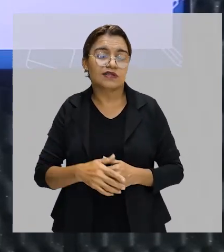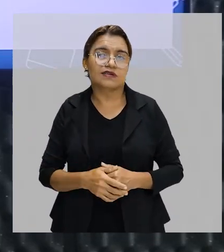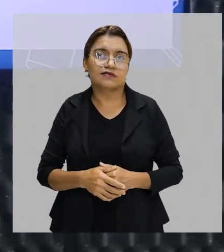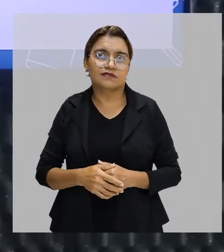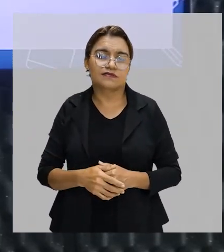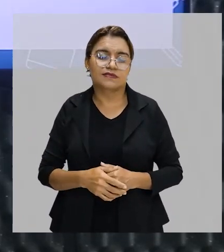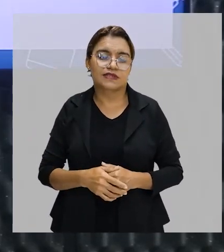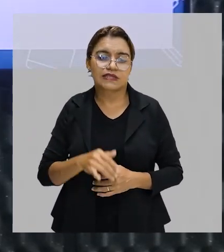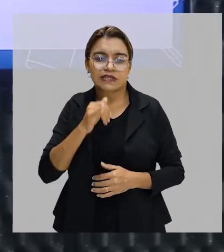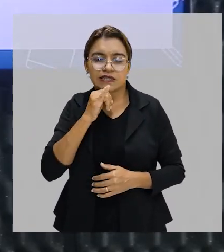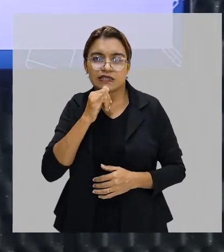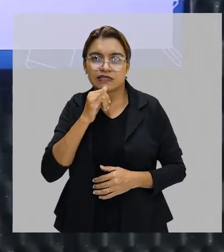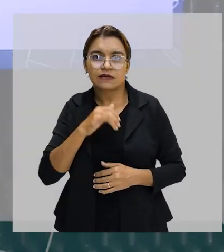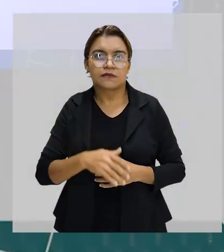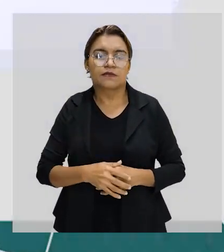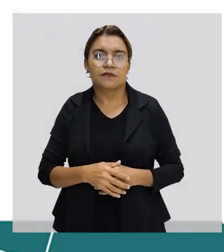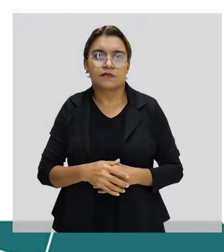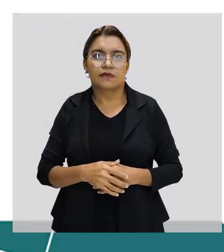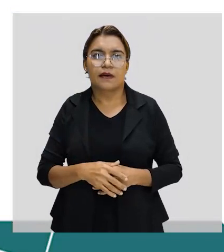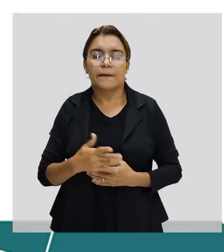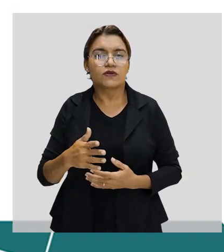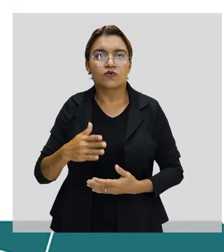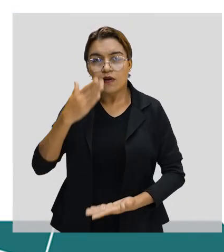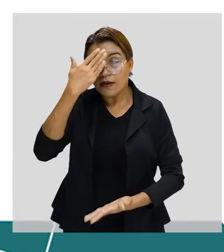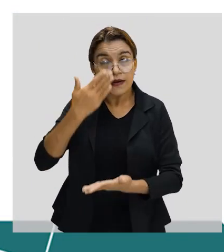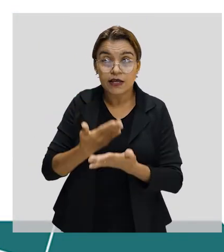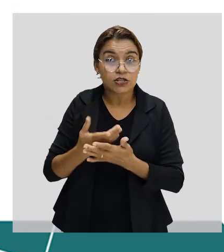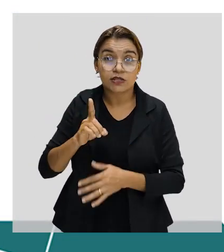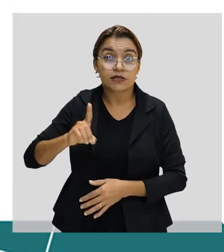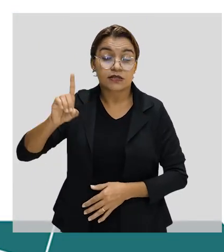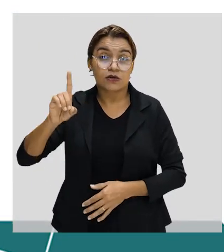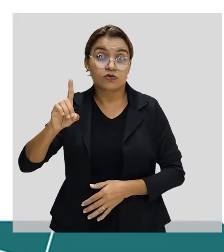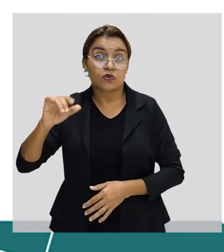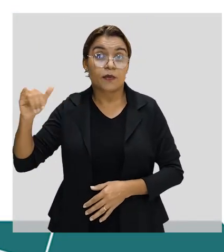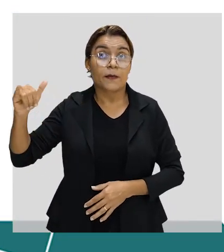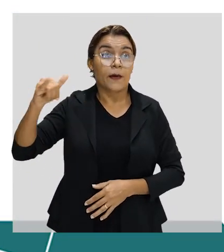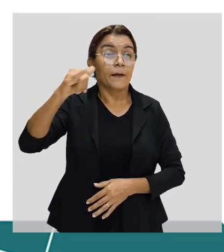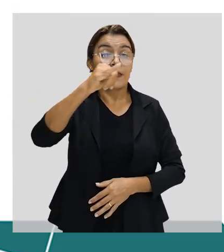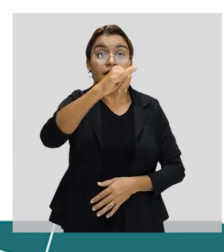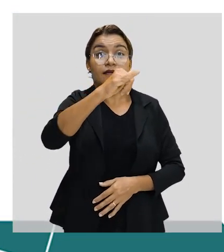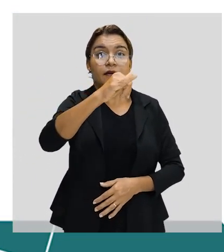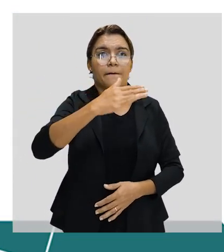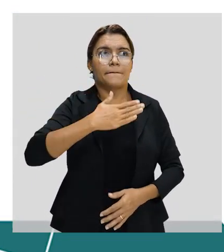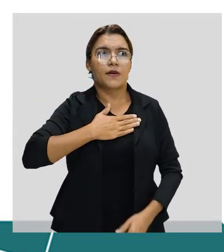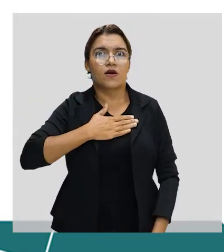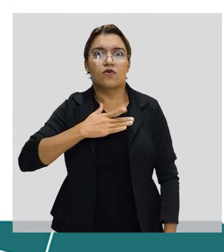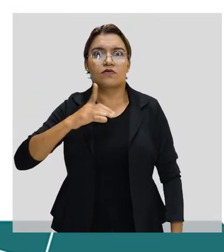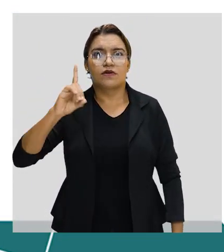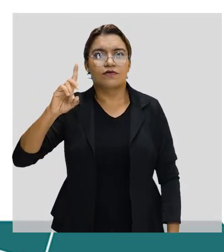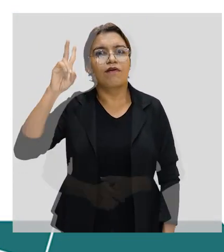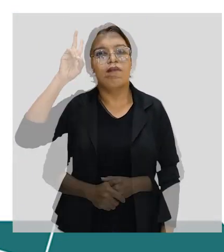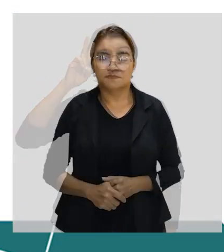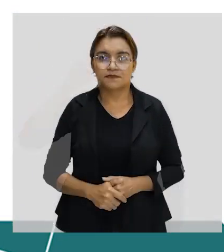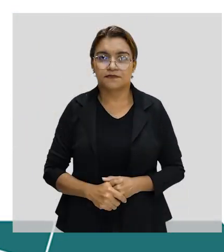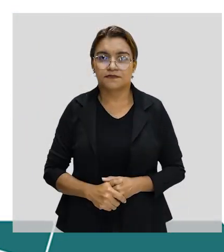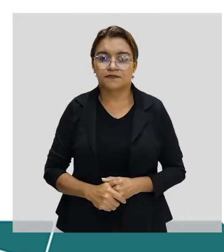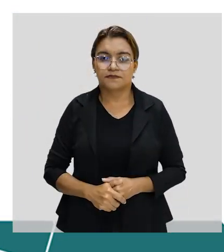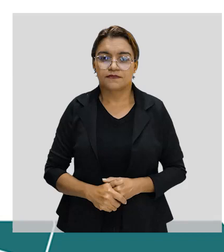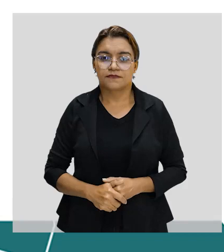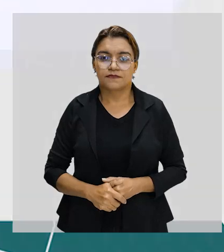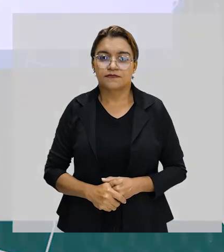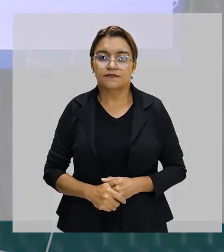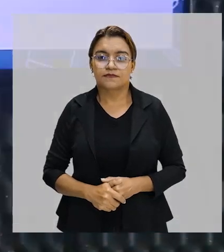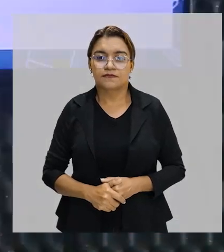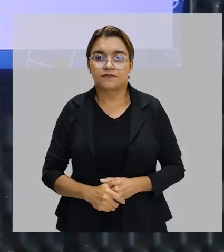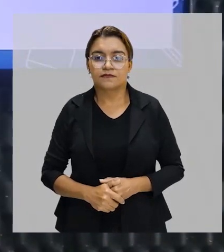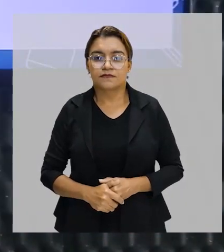o avião cair. Na hora que o avião cai, meu Deus, as pessoas se lembram que existe um Deus. Pois é, tá?